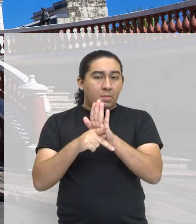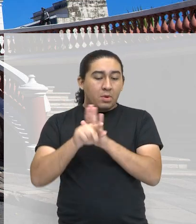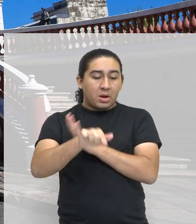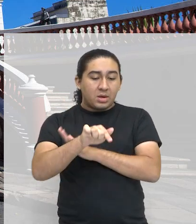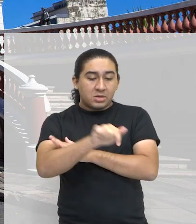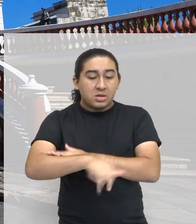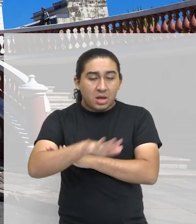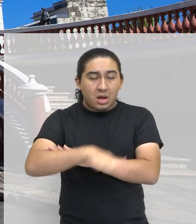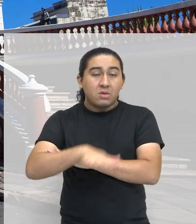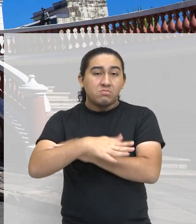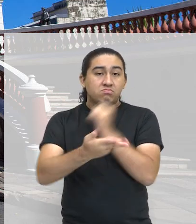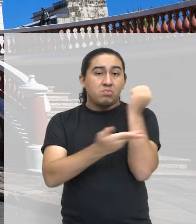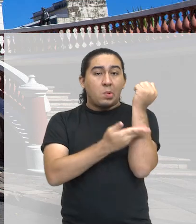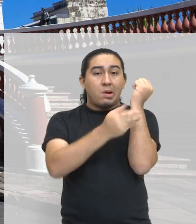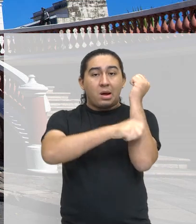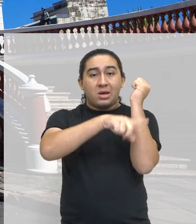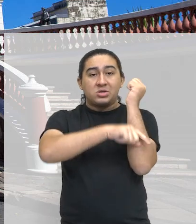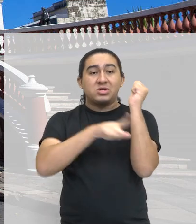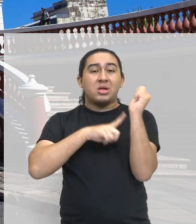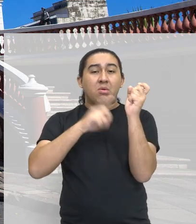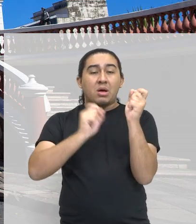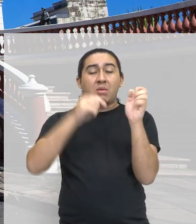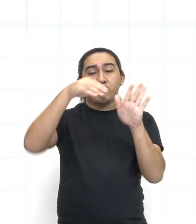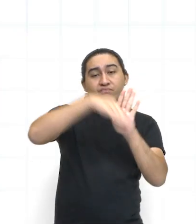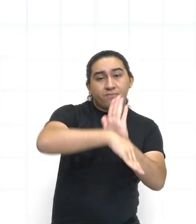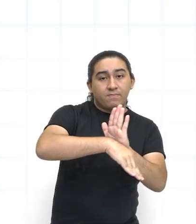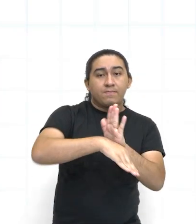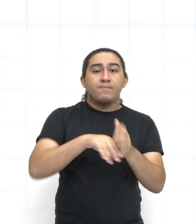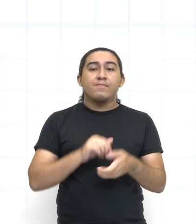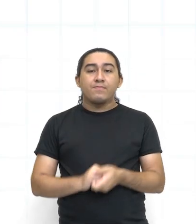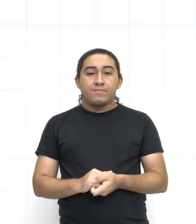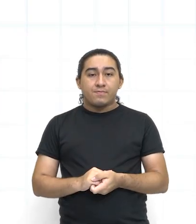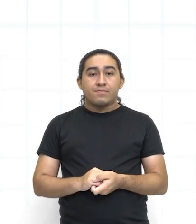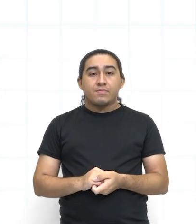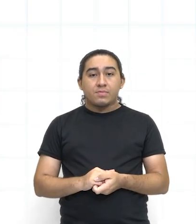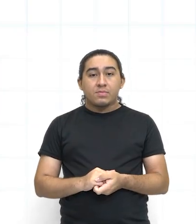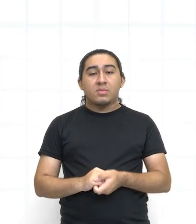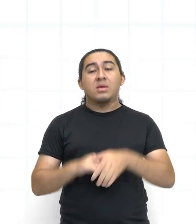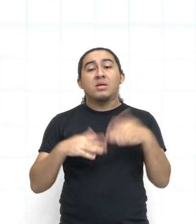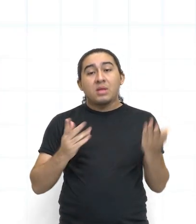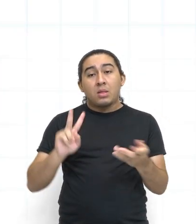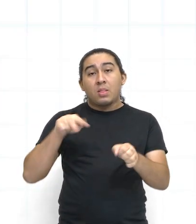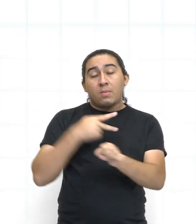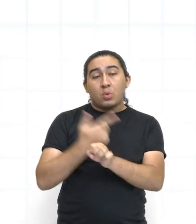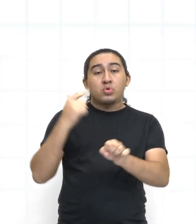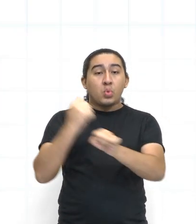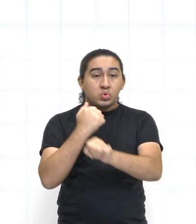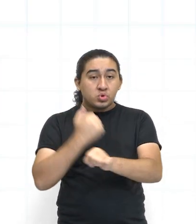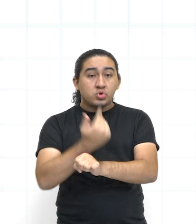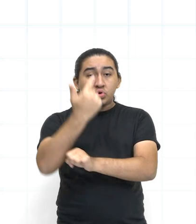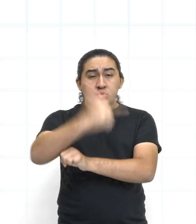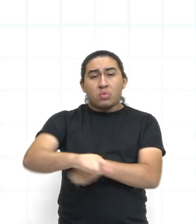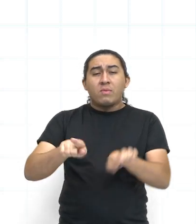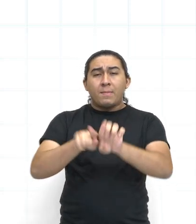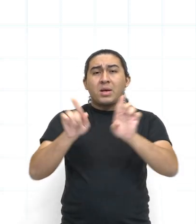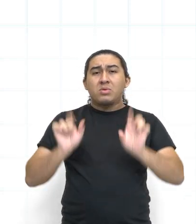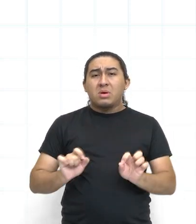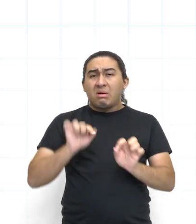aconteceu, teve o apogeu da borracha, houve um declínio, tá? Então, aconteceu o declínio